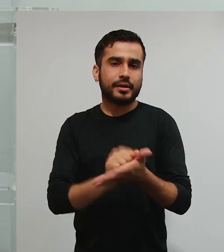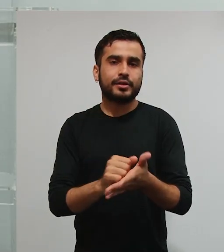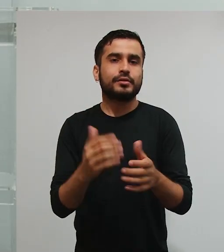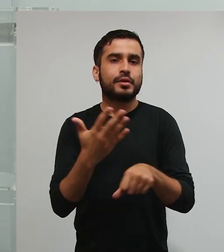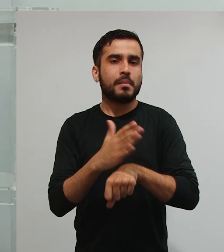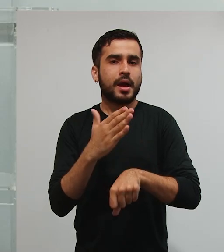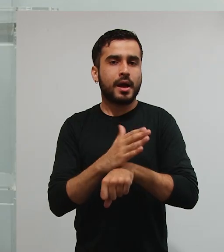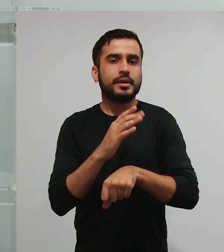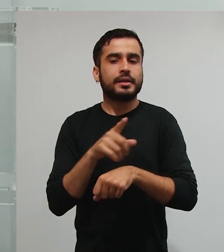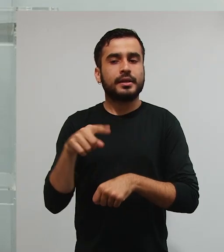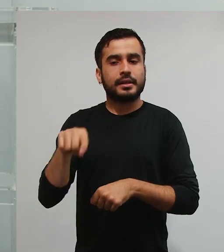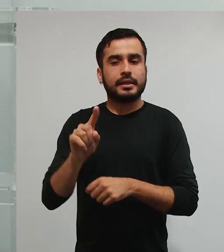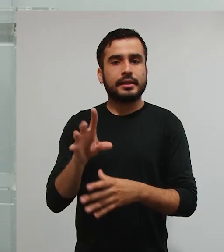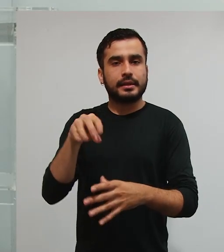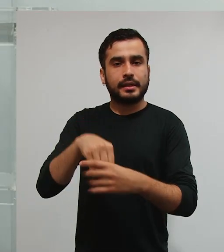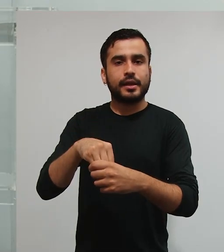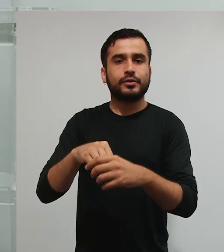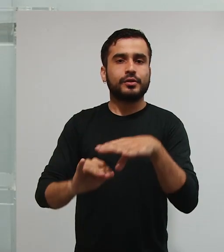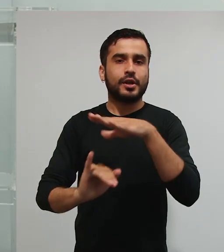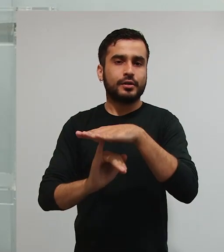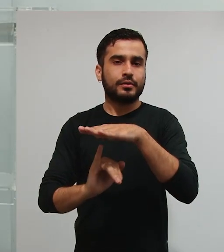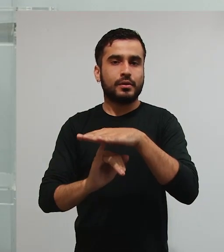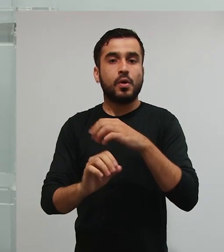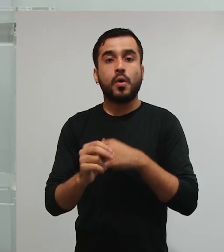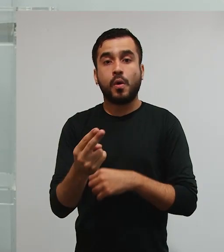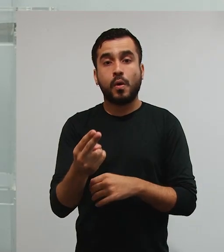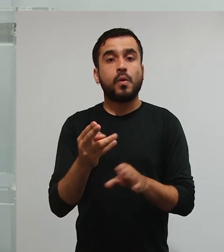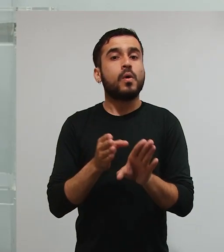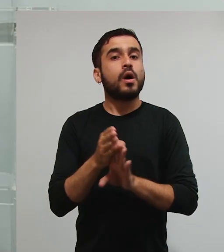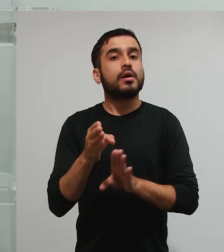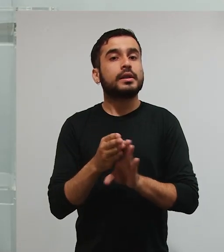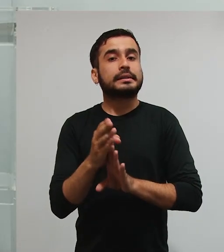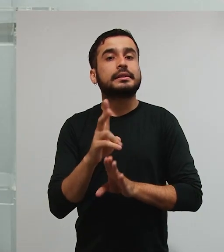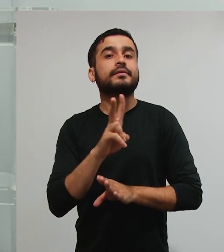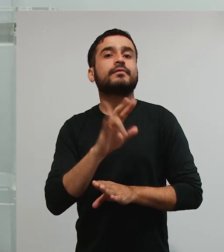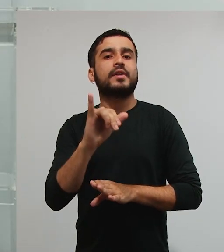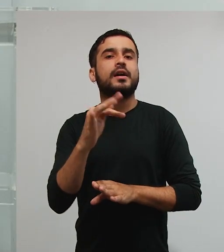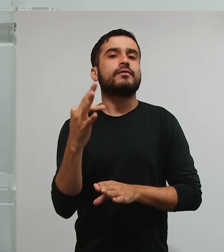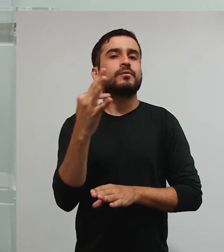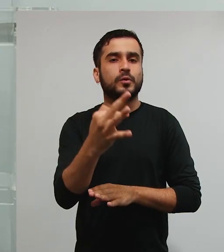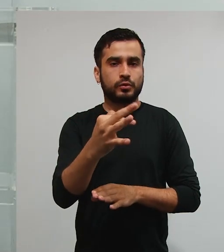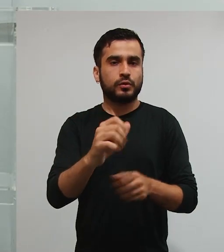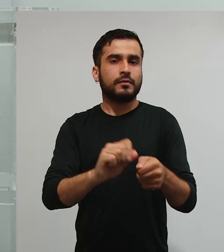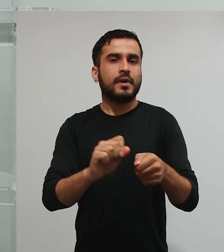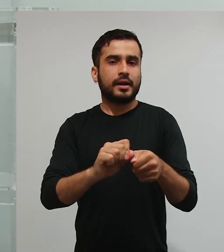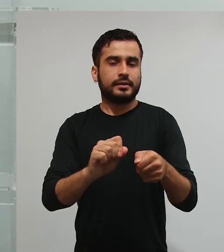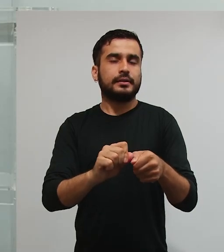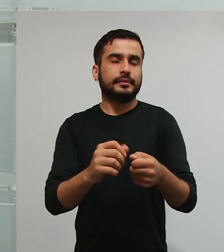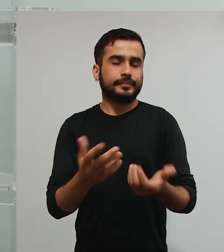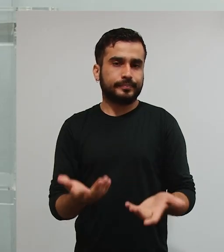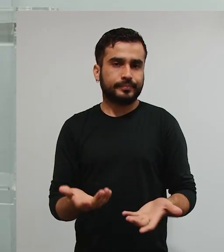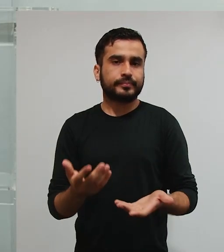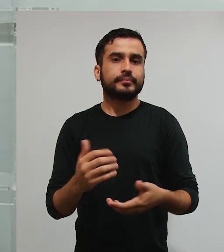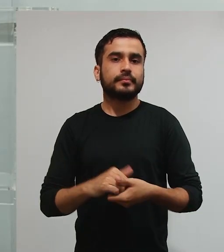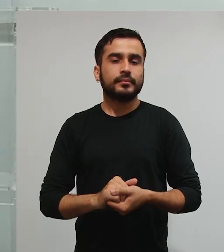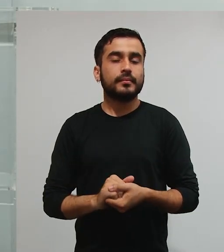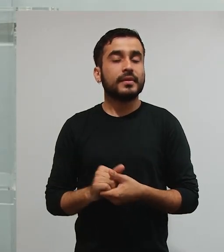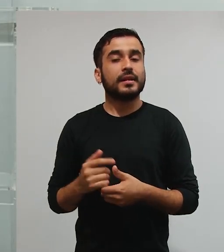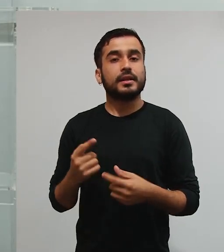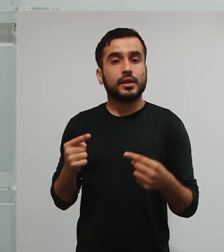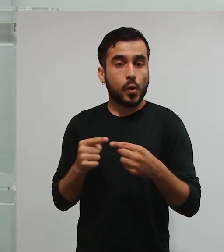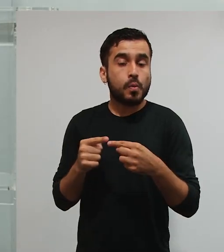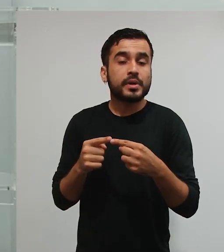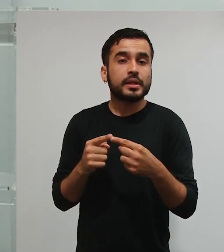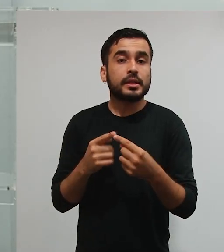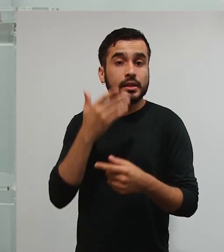pela instituição ou de sugestões de práticas a serem realizadas pela instituição que